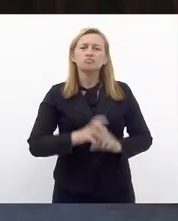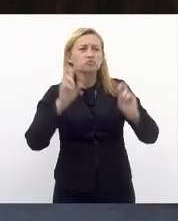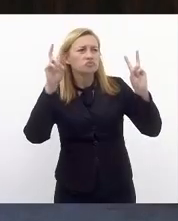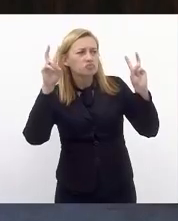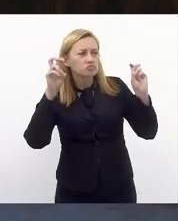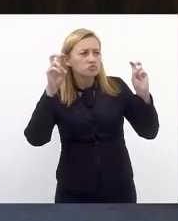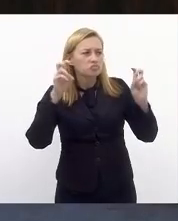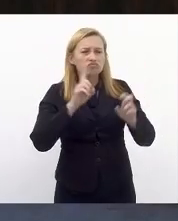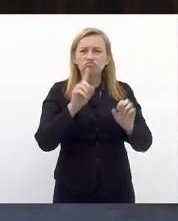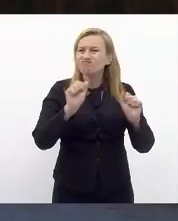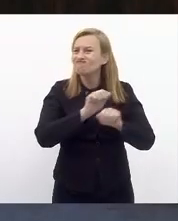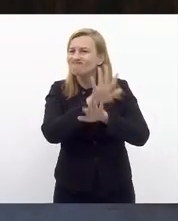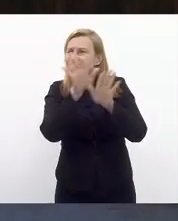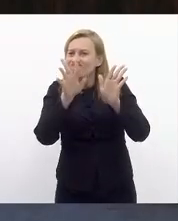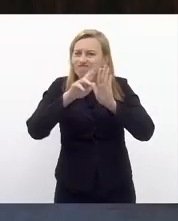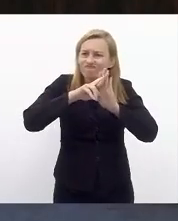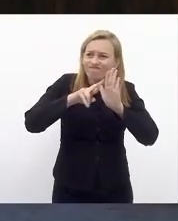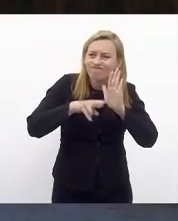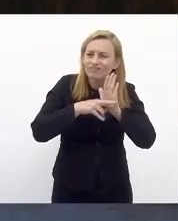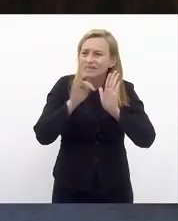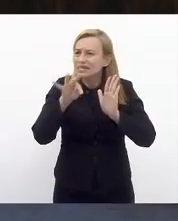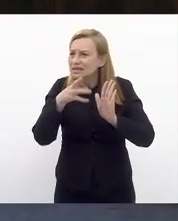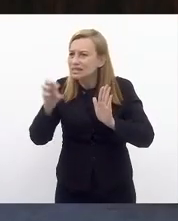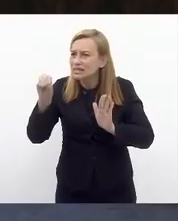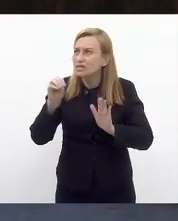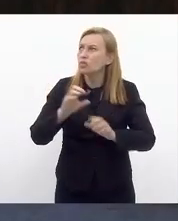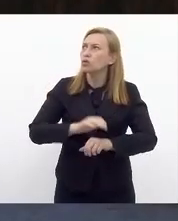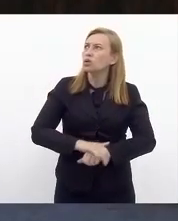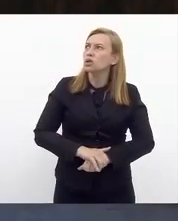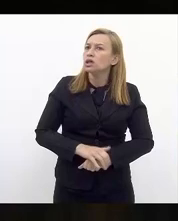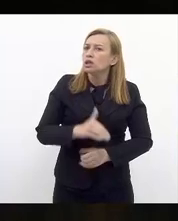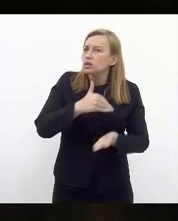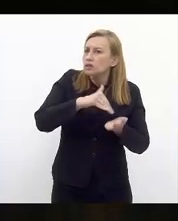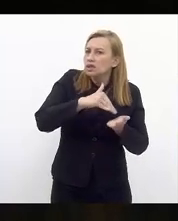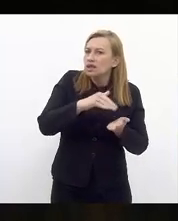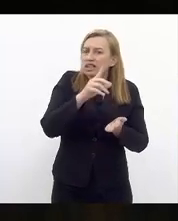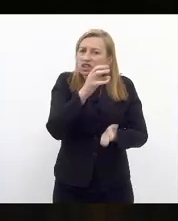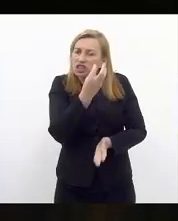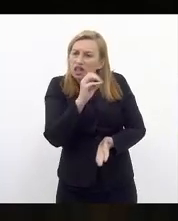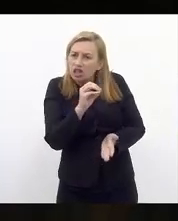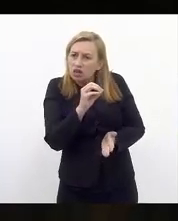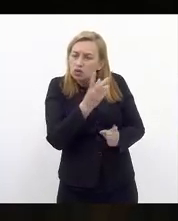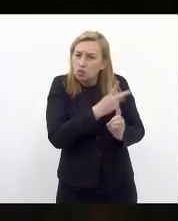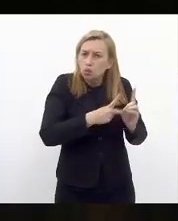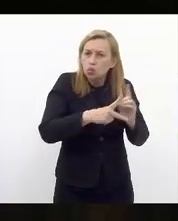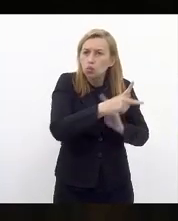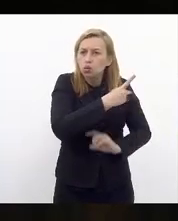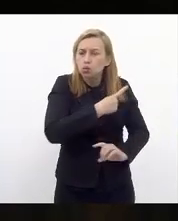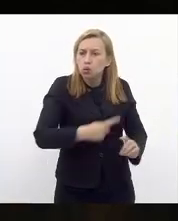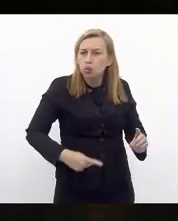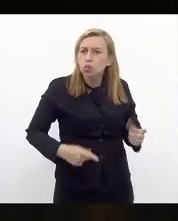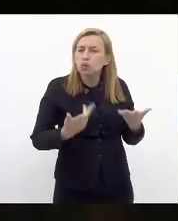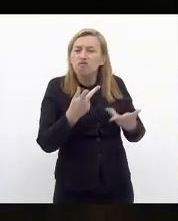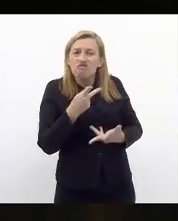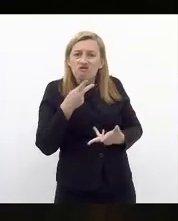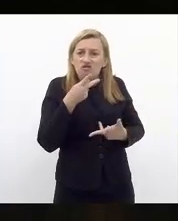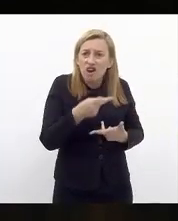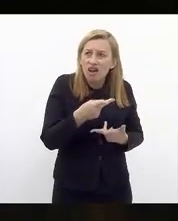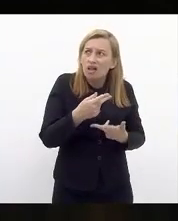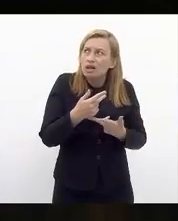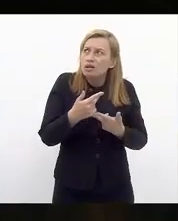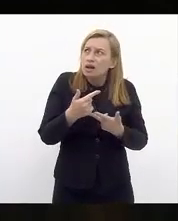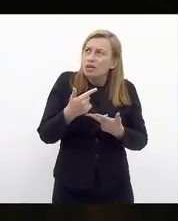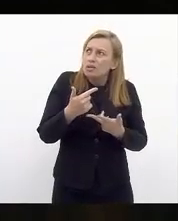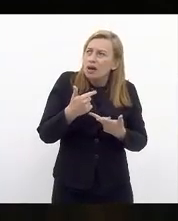de não tá clara as regras de transição e o secretário se ajoelham no presente Rio Previdência Fala mas